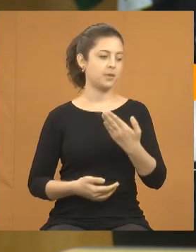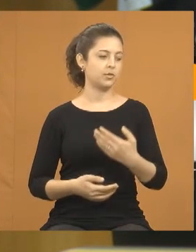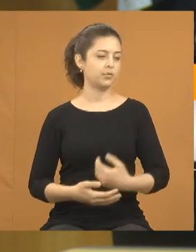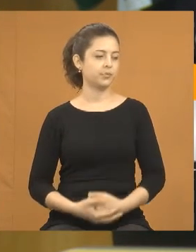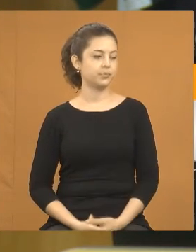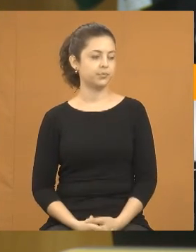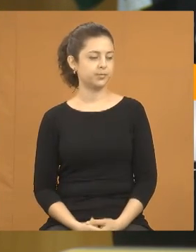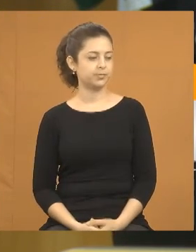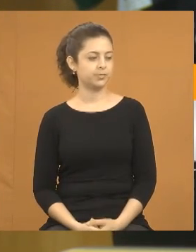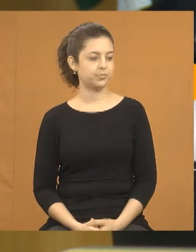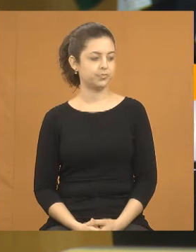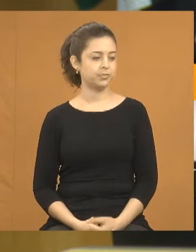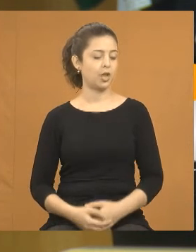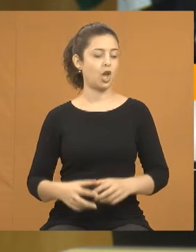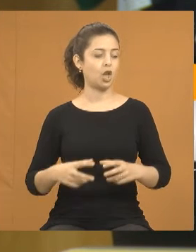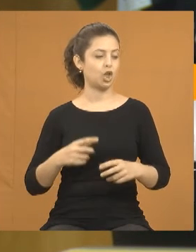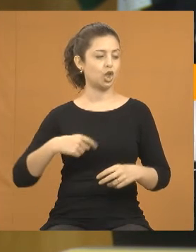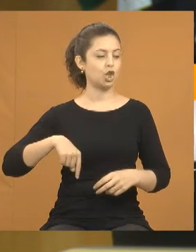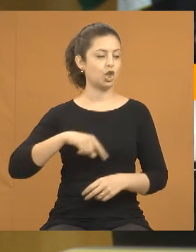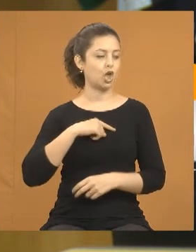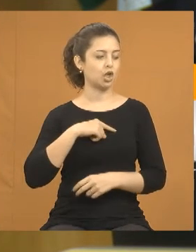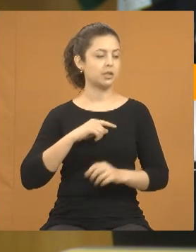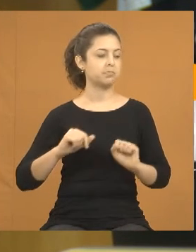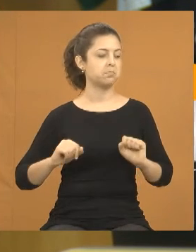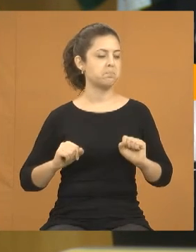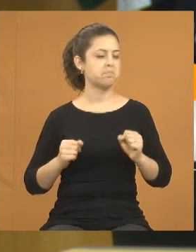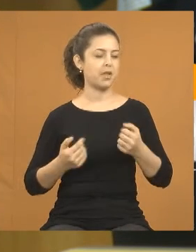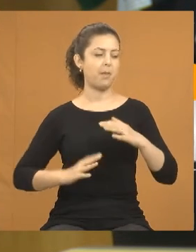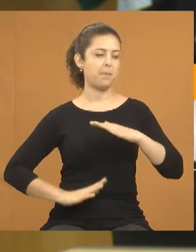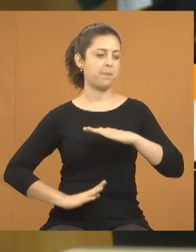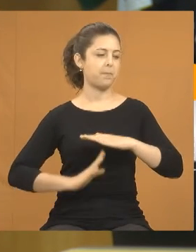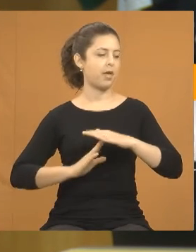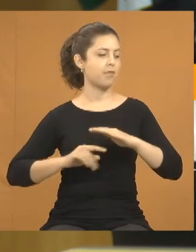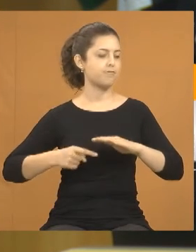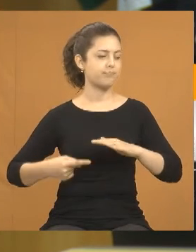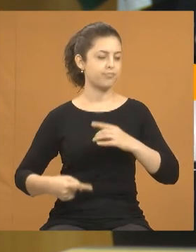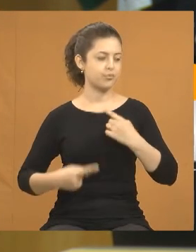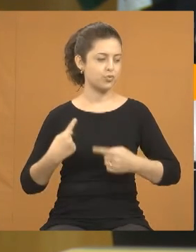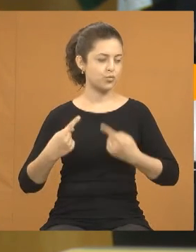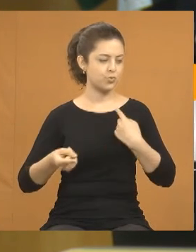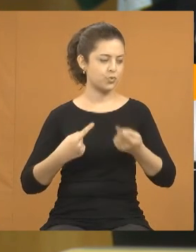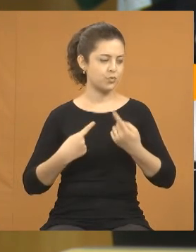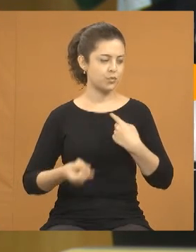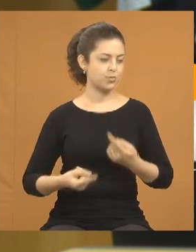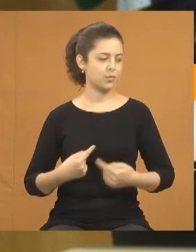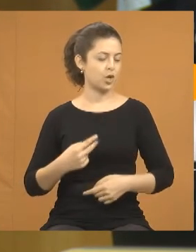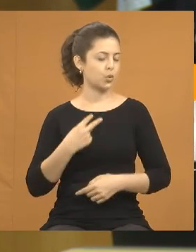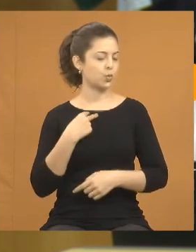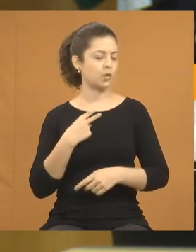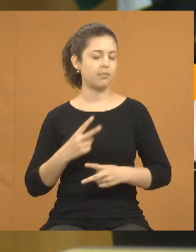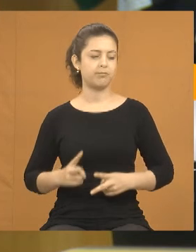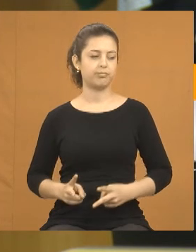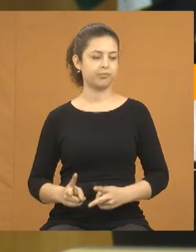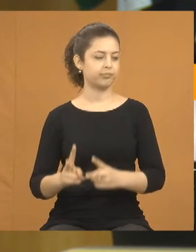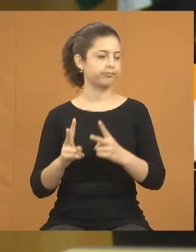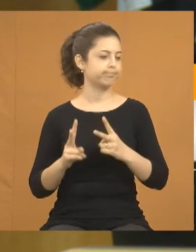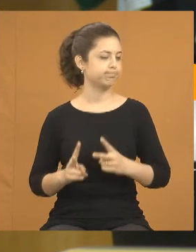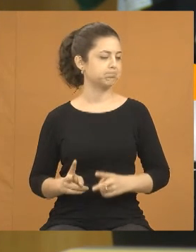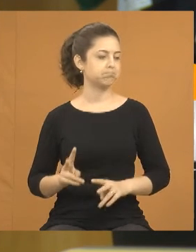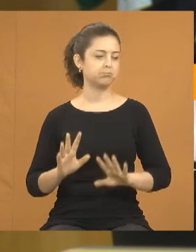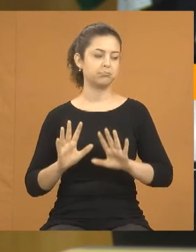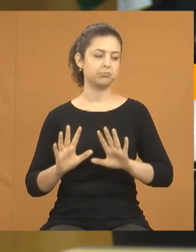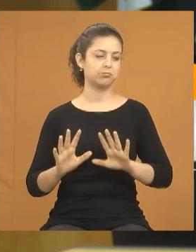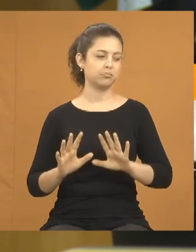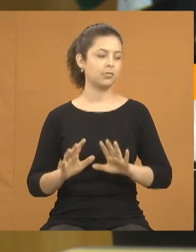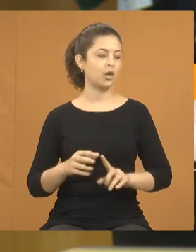importante, que essa casa se empenhe no máximo para discutir a fundo o transporte nessa cidade. Não dá para continuar do jeito que está,